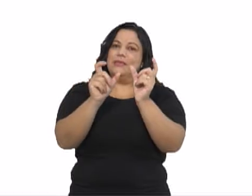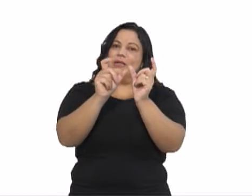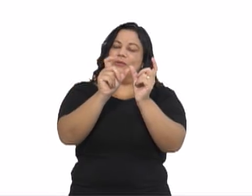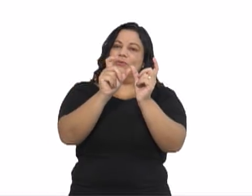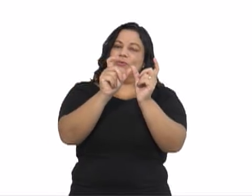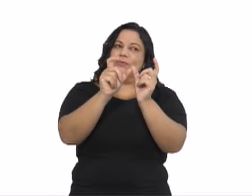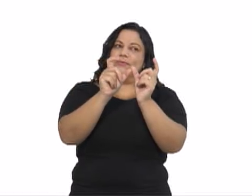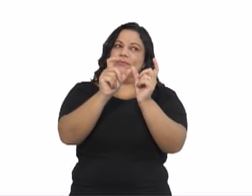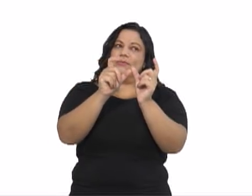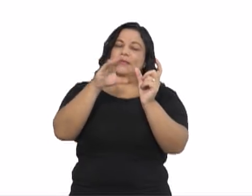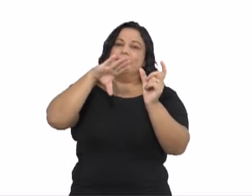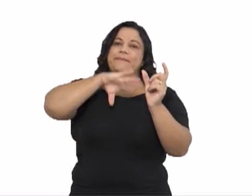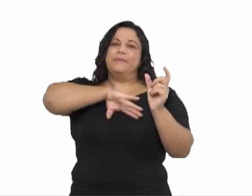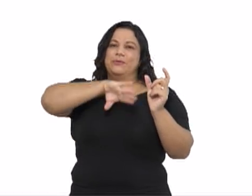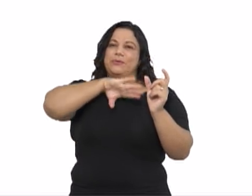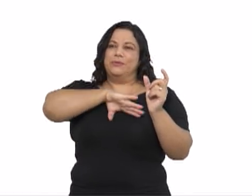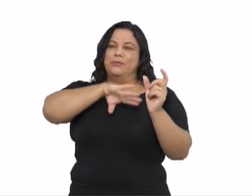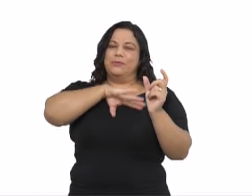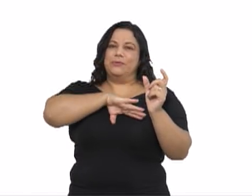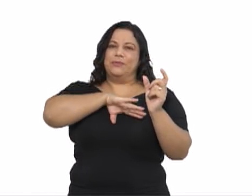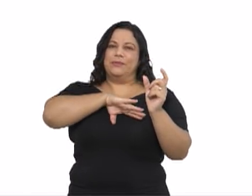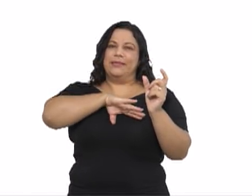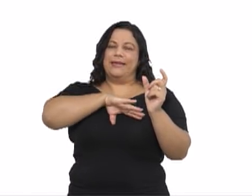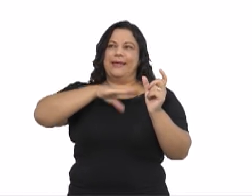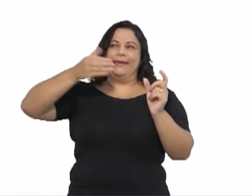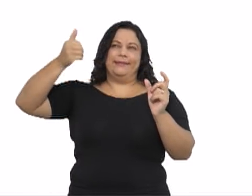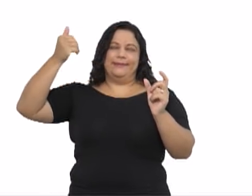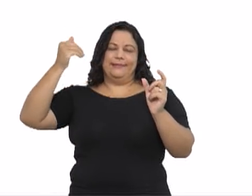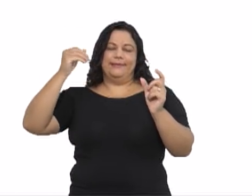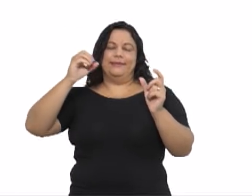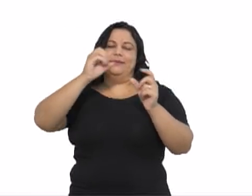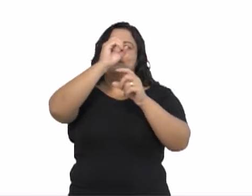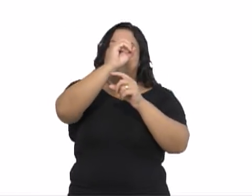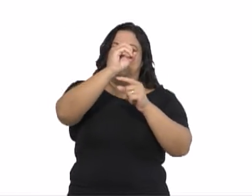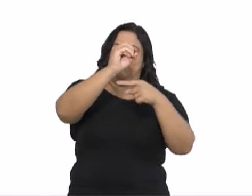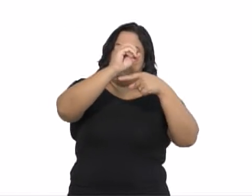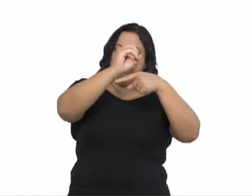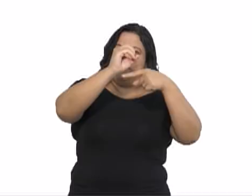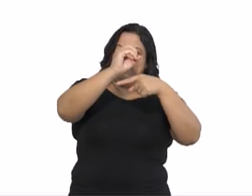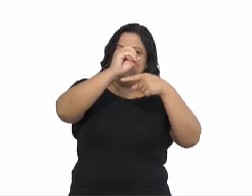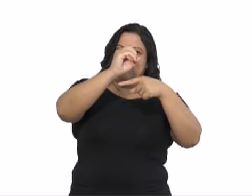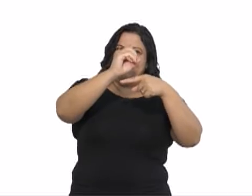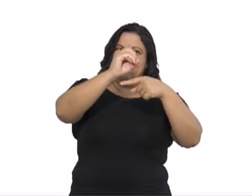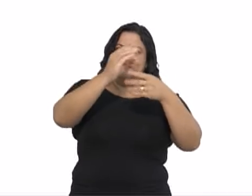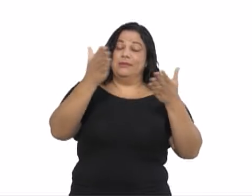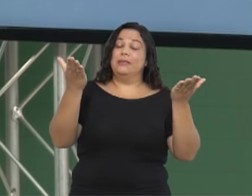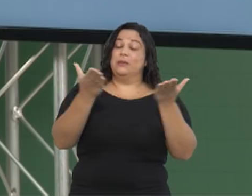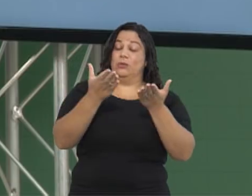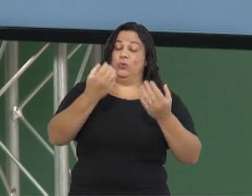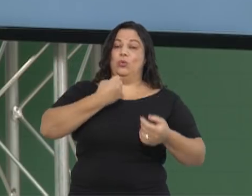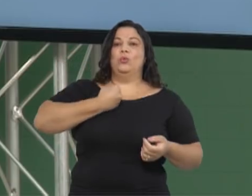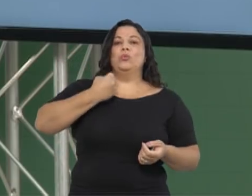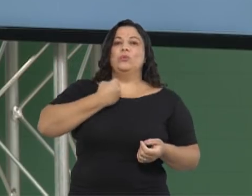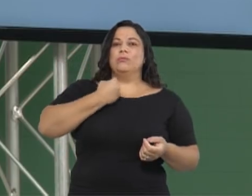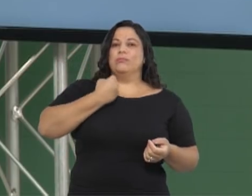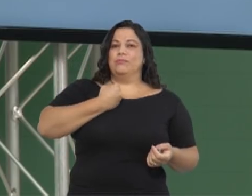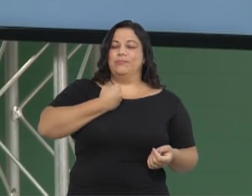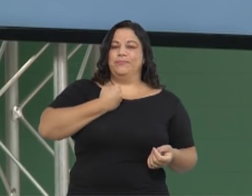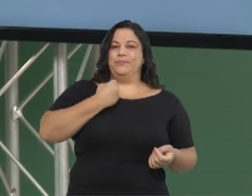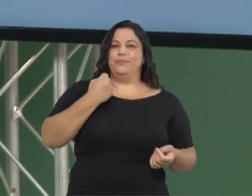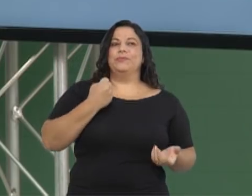aonde em português nós utilizávamos a bolinha. Então, o nosso número ordinal, ele vai